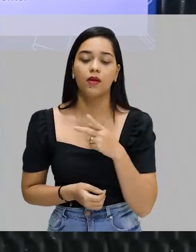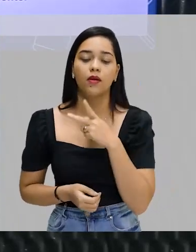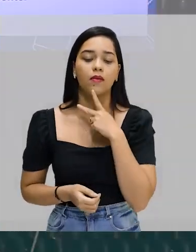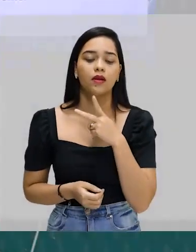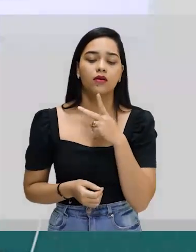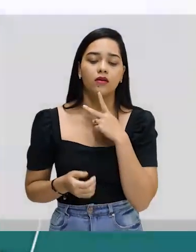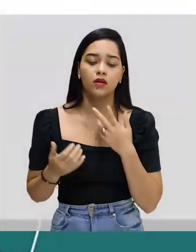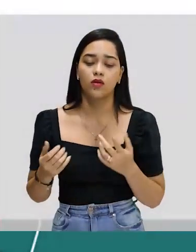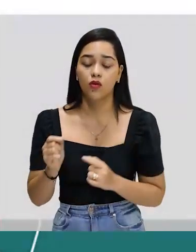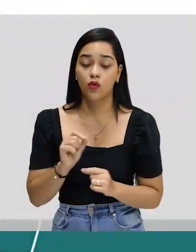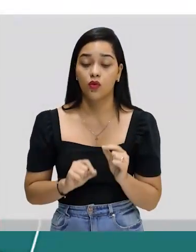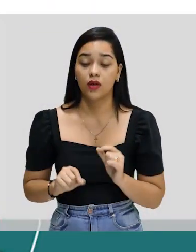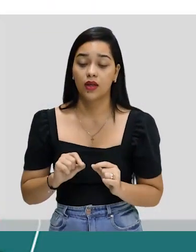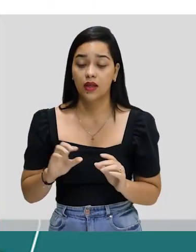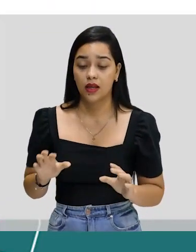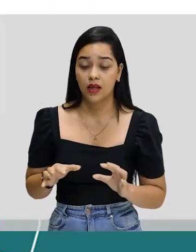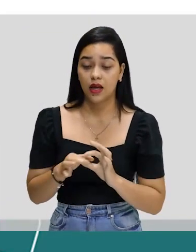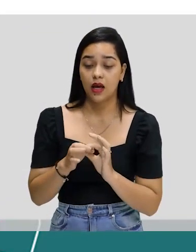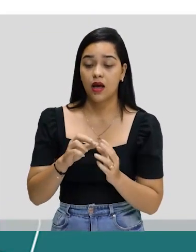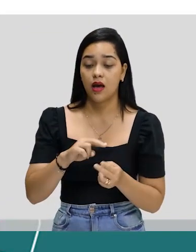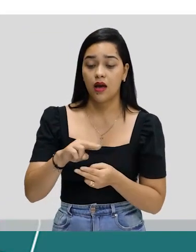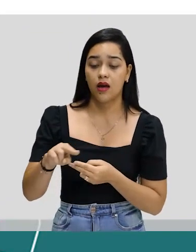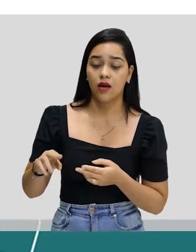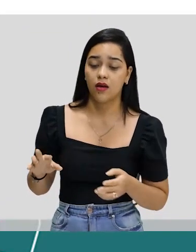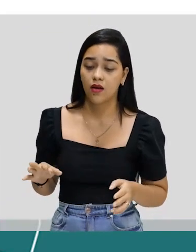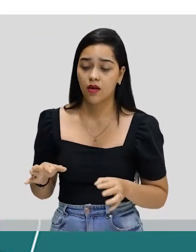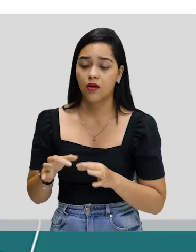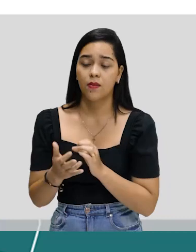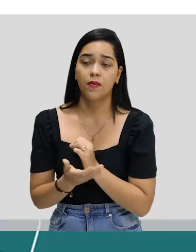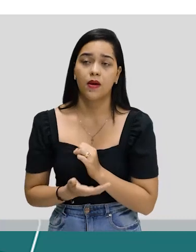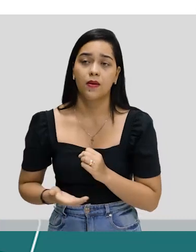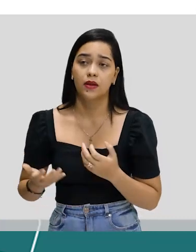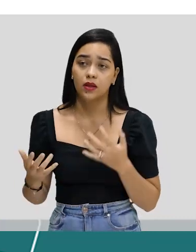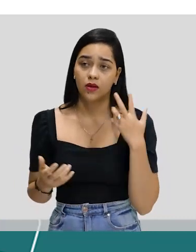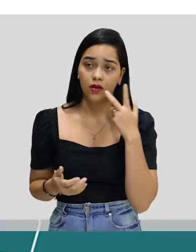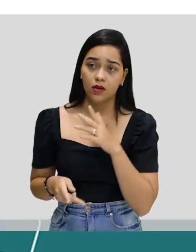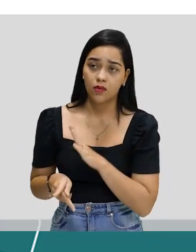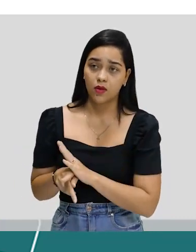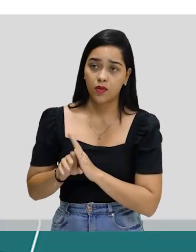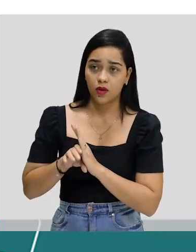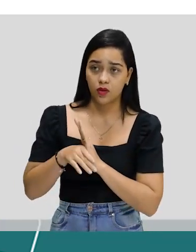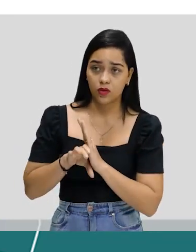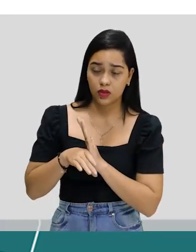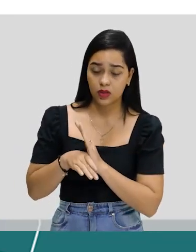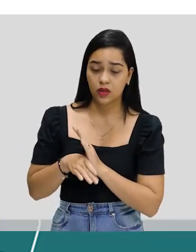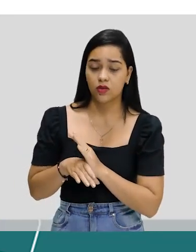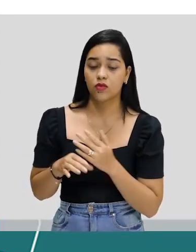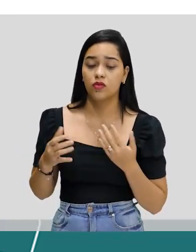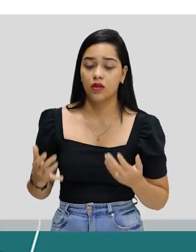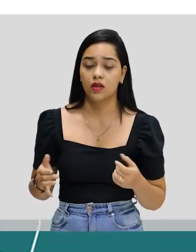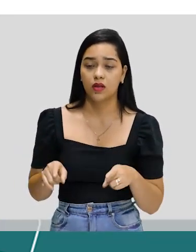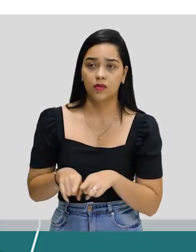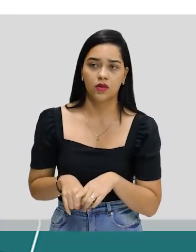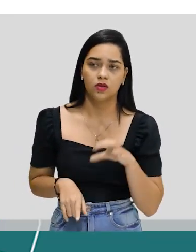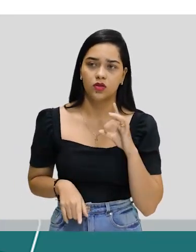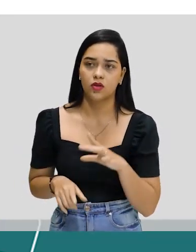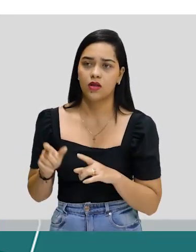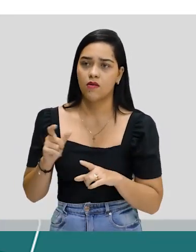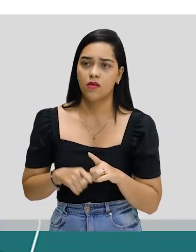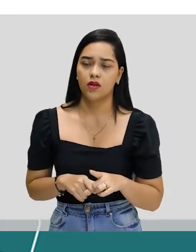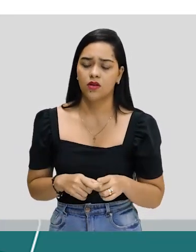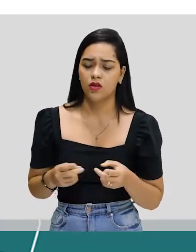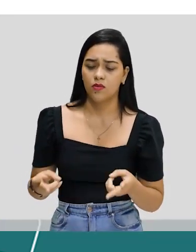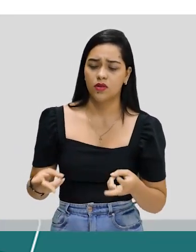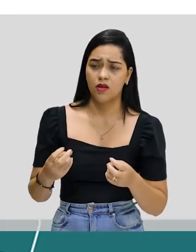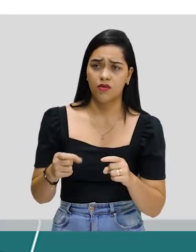Platão. Platão diz que ele está ligado a uma essência universal. Então, o belo é um conceito bem macro. E ele não depende de quem observa. O